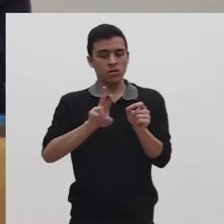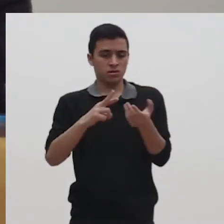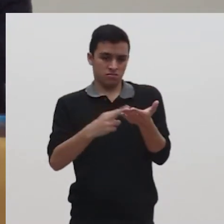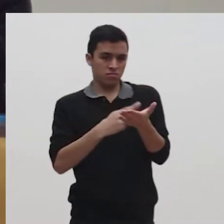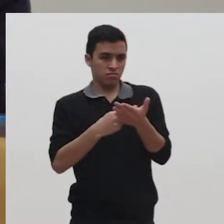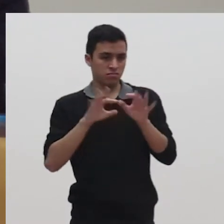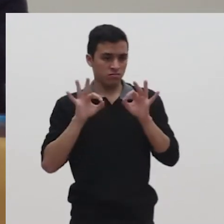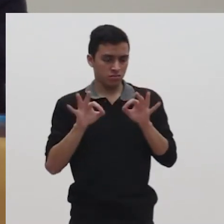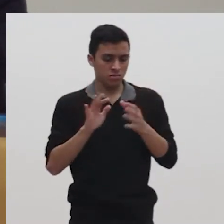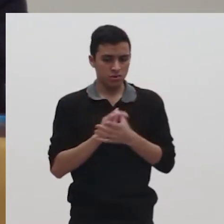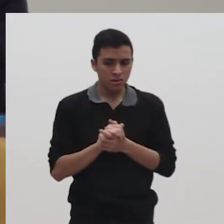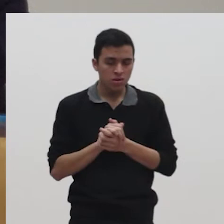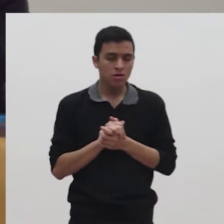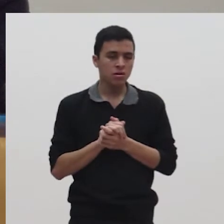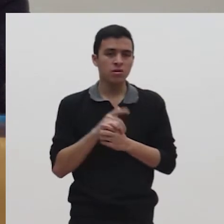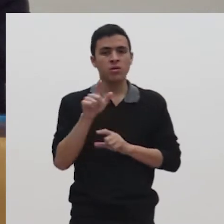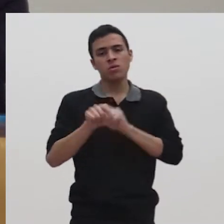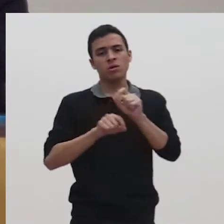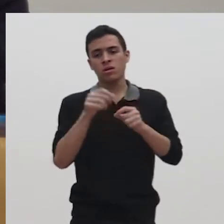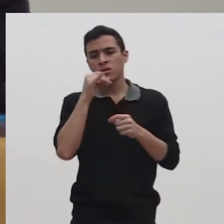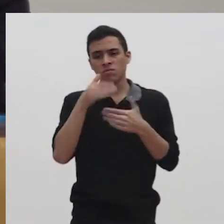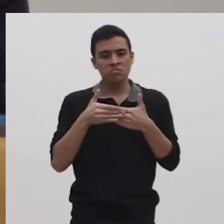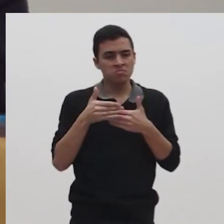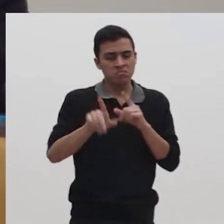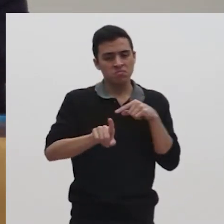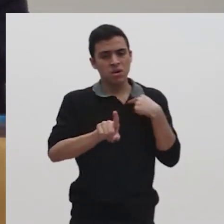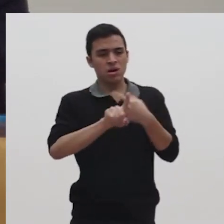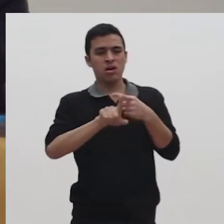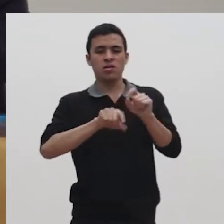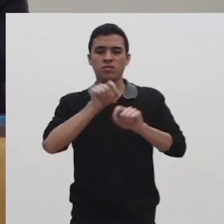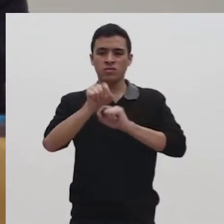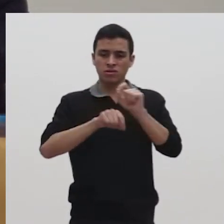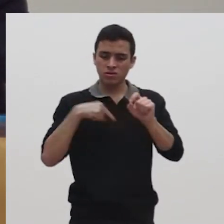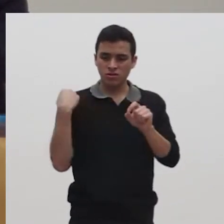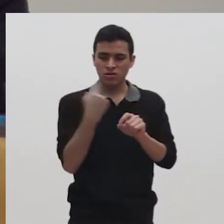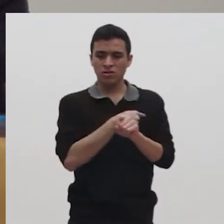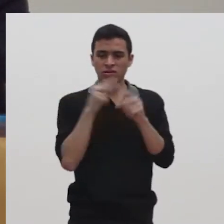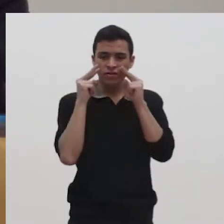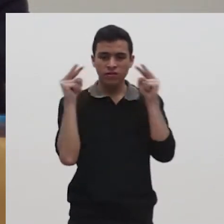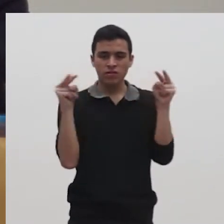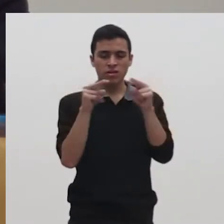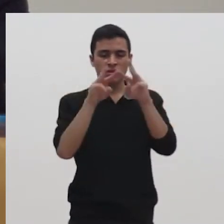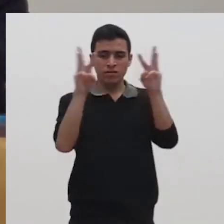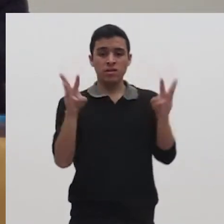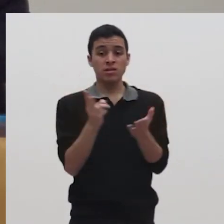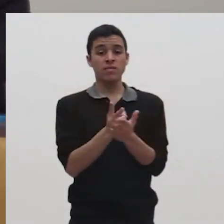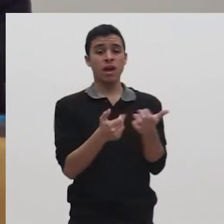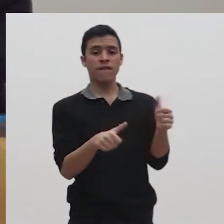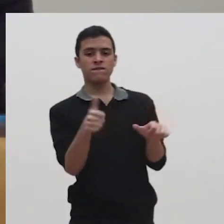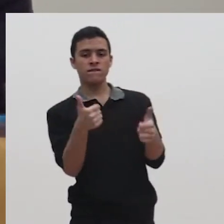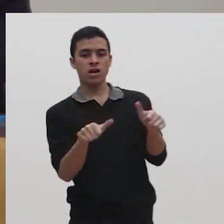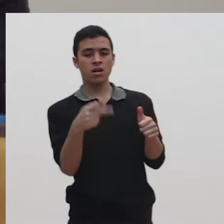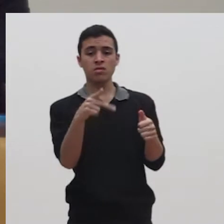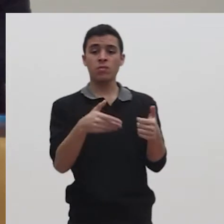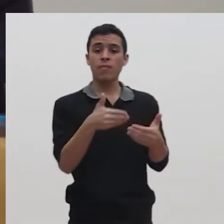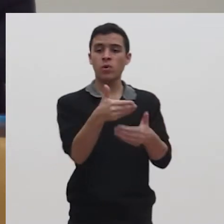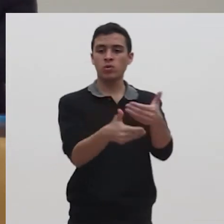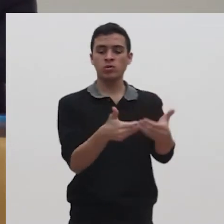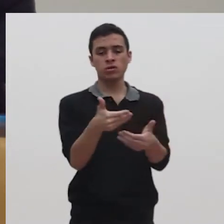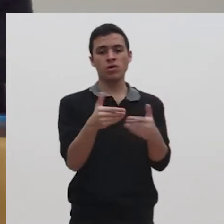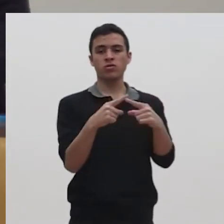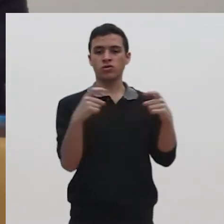né? Hospedando, assim, cada vez mais também a gente vê que as universidades estão sendo avaliadas pela sua produção científica,